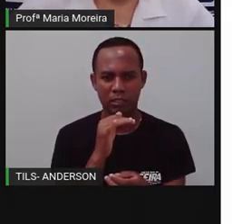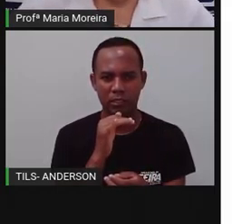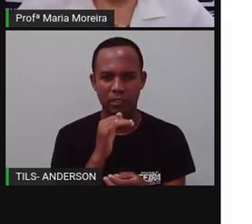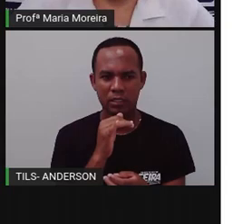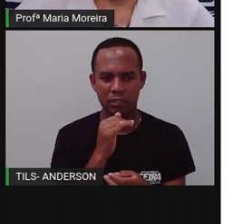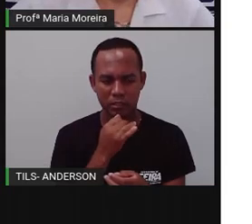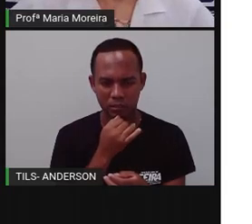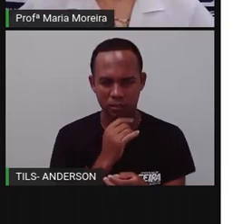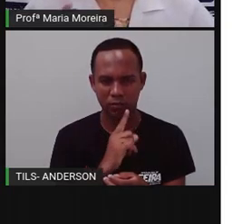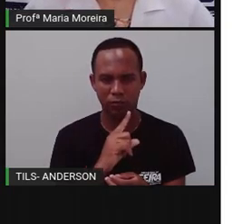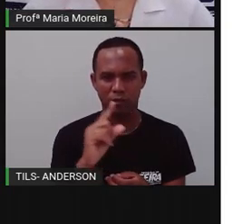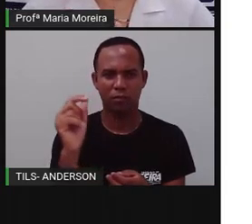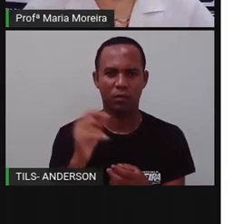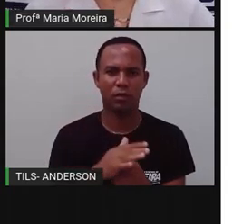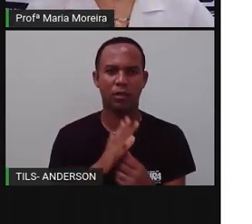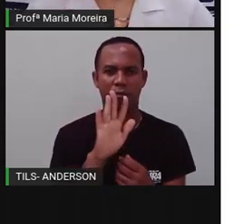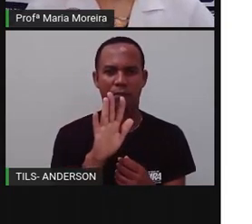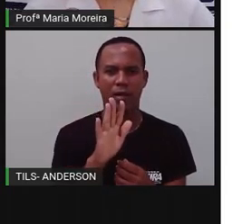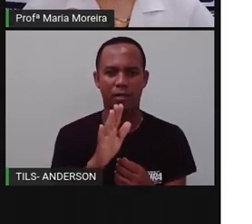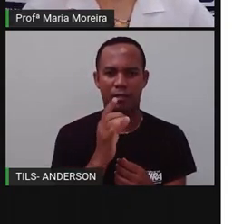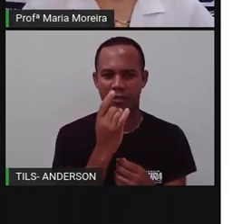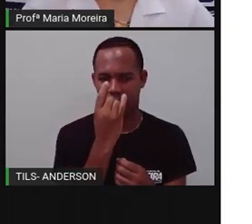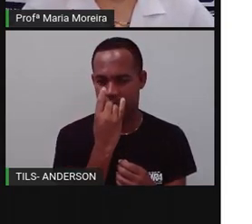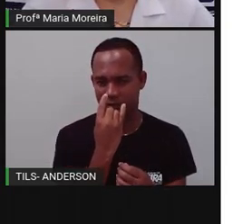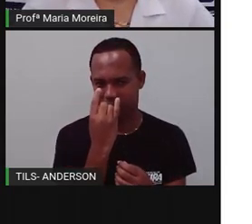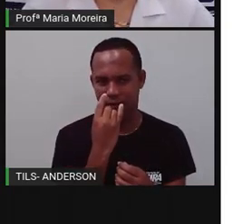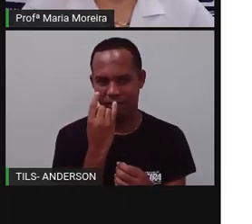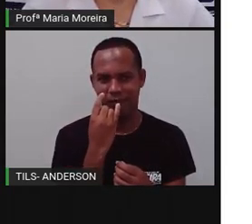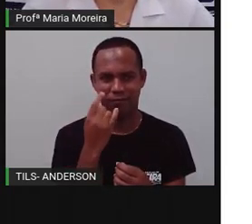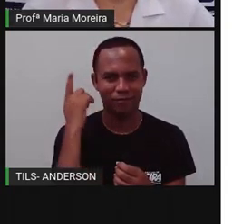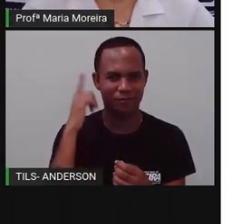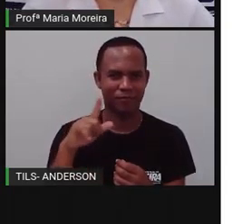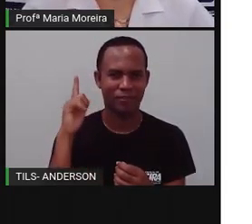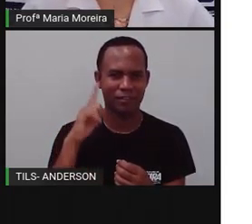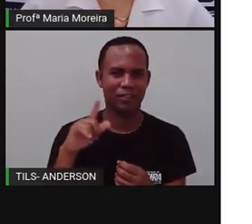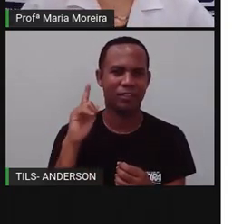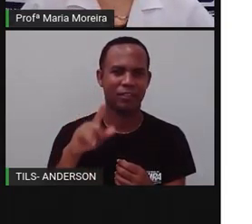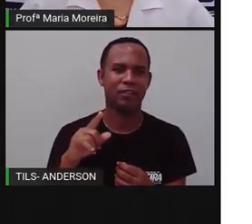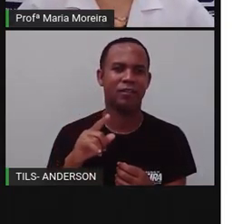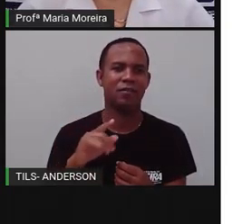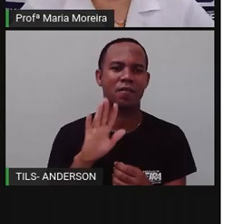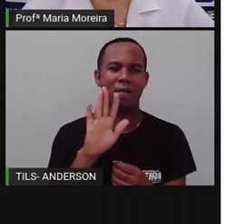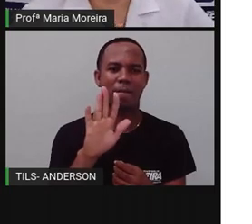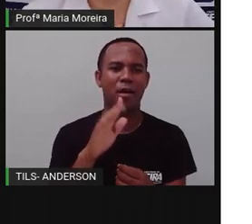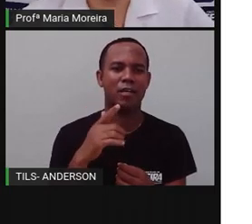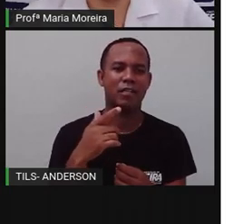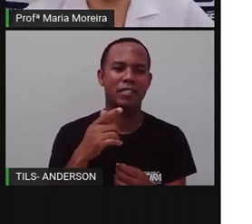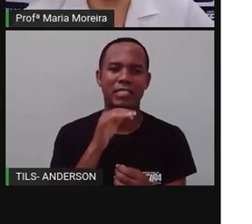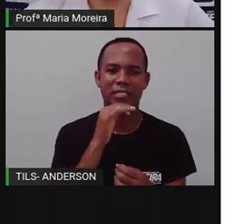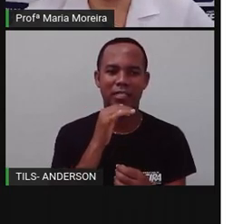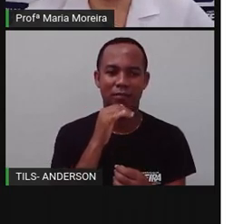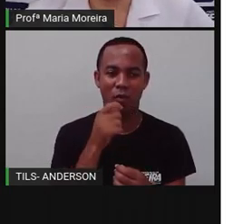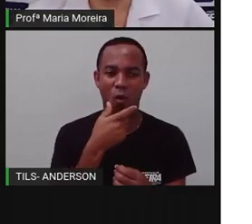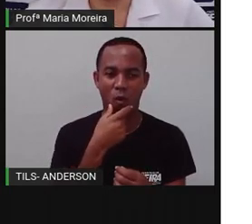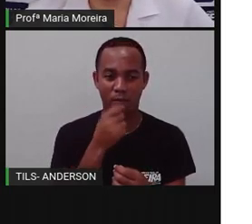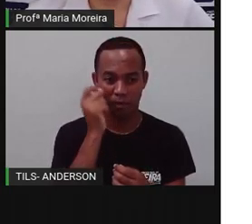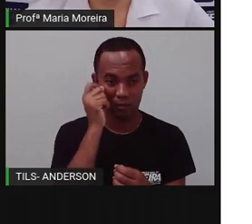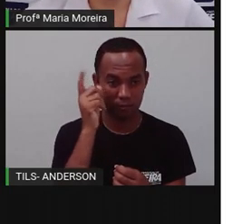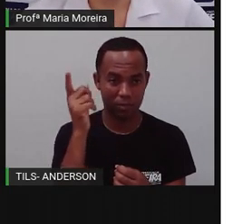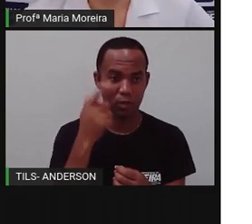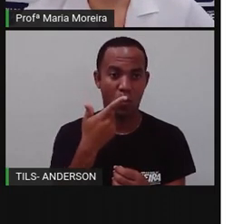É verdade, todo espertalhão sempre acaba encontrando outro mais esperto que ele.